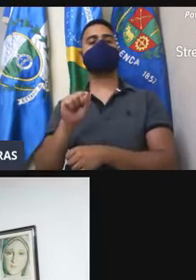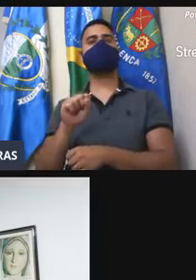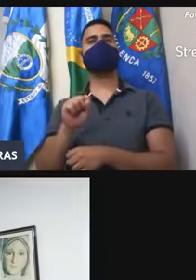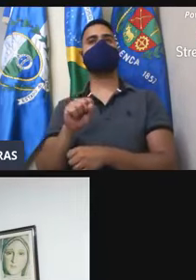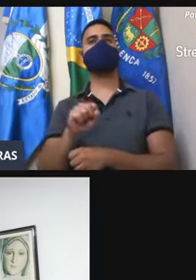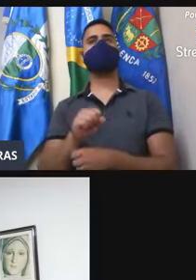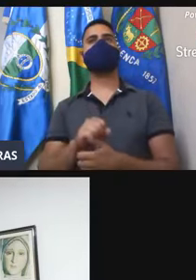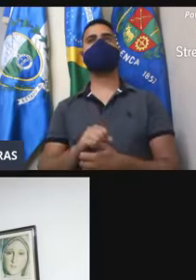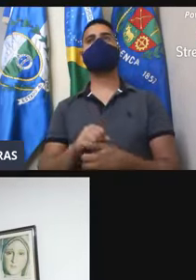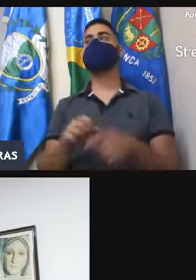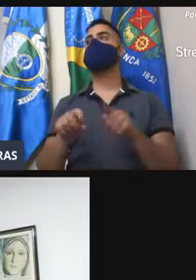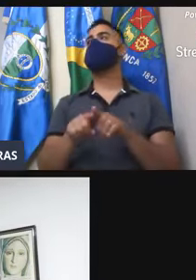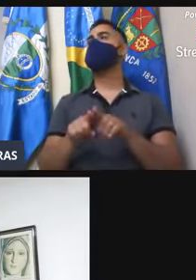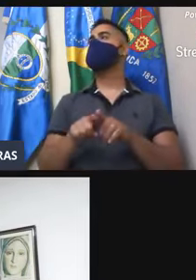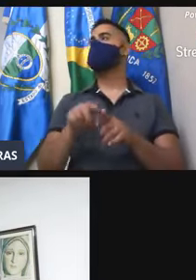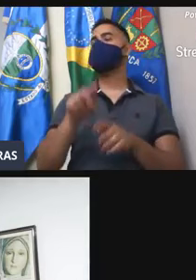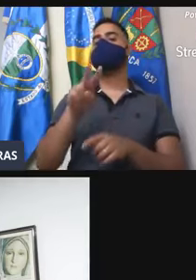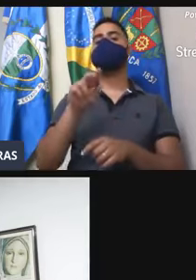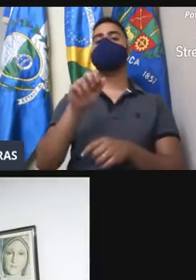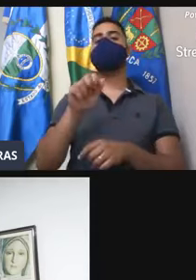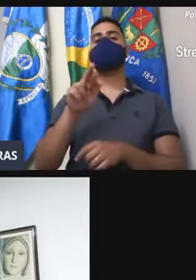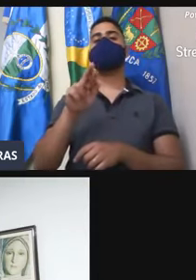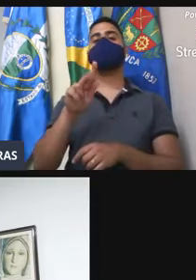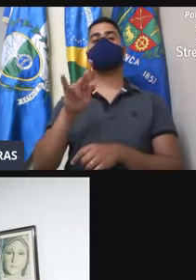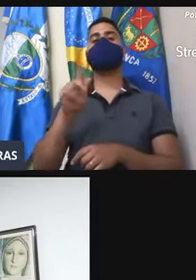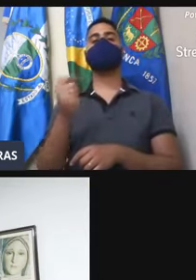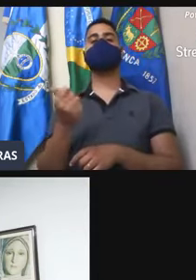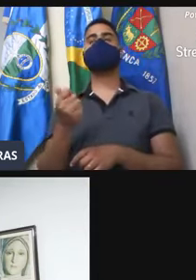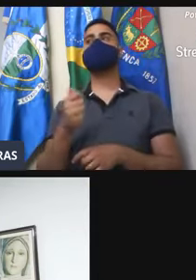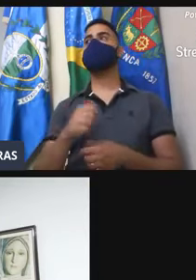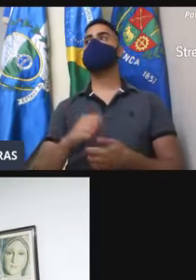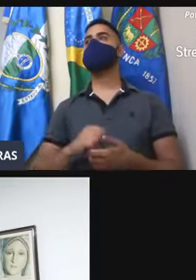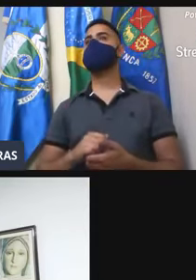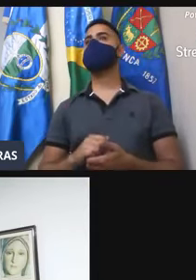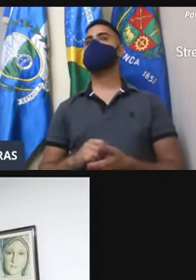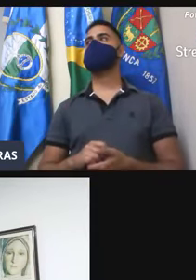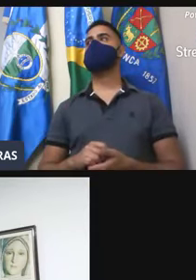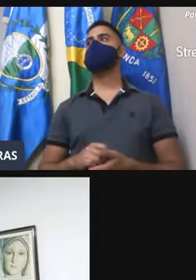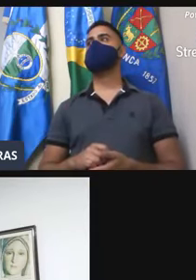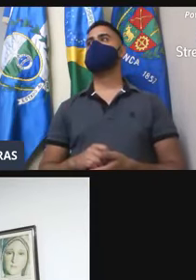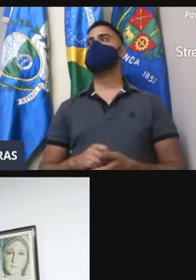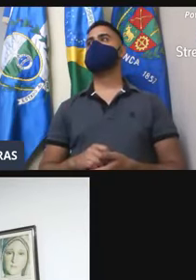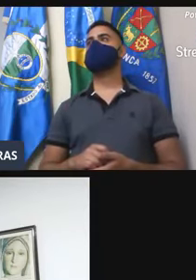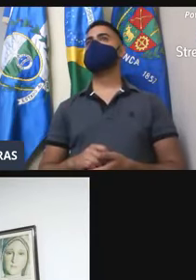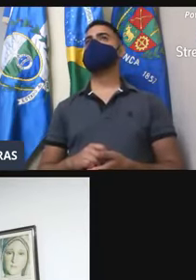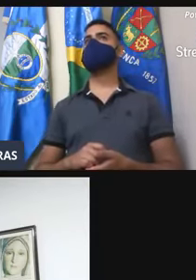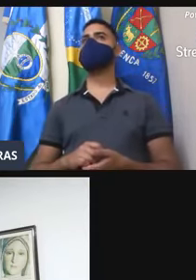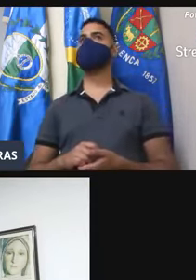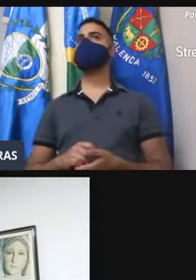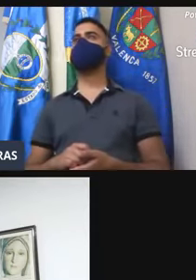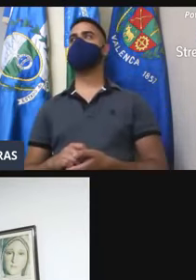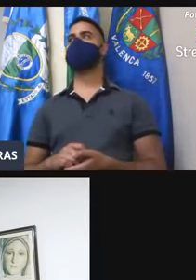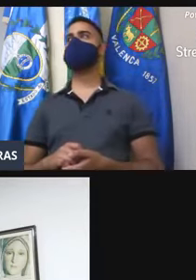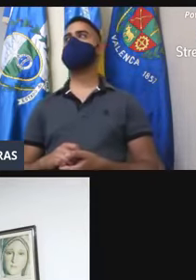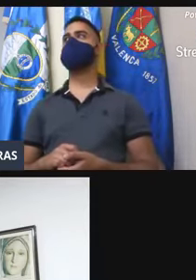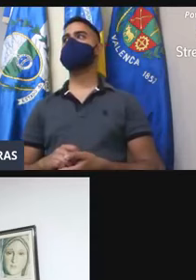ele, e da Varginha, da Varginha, CRAS. CRAS. essas duas, minhas duas perguntas,